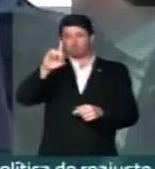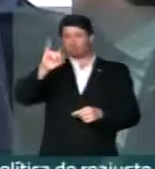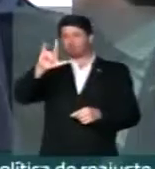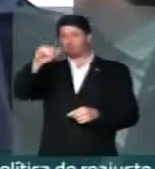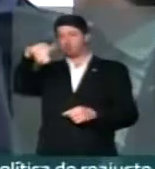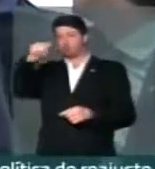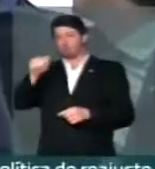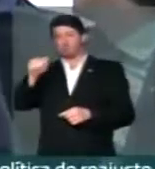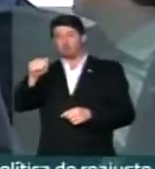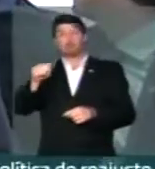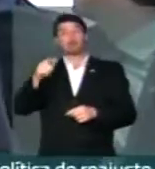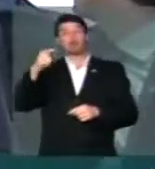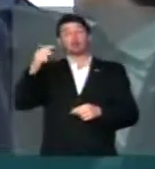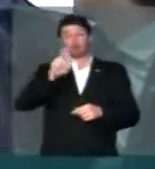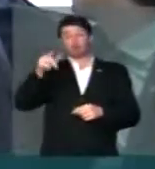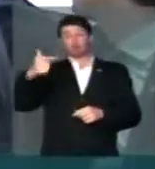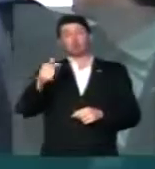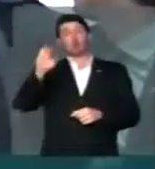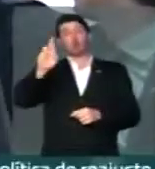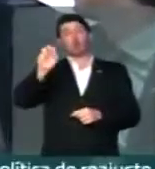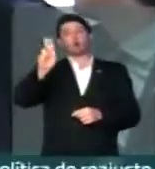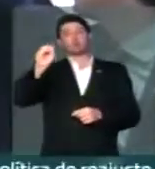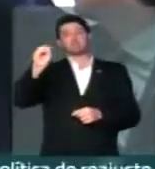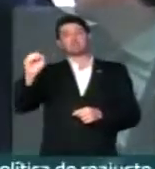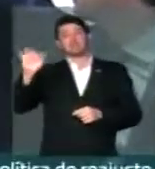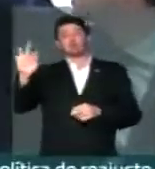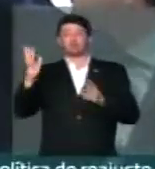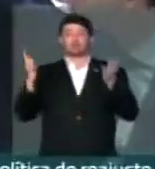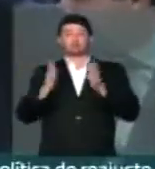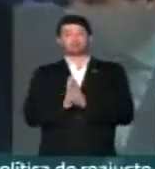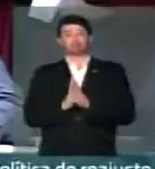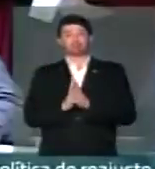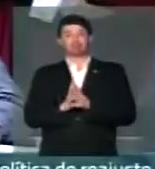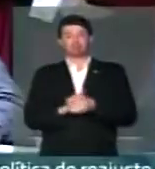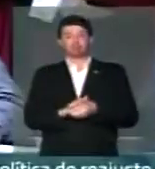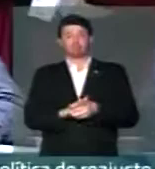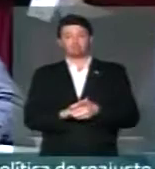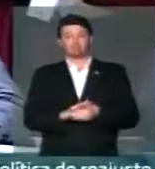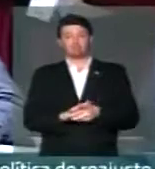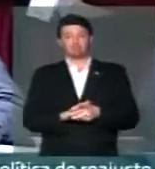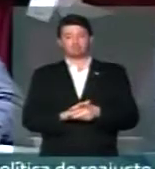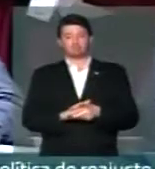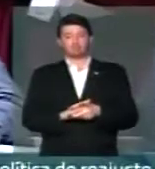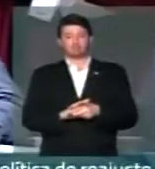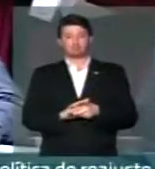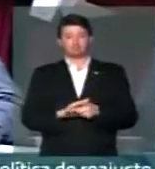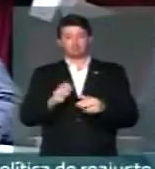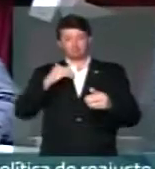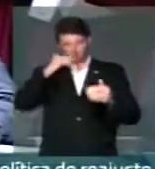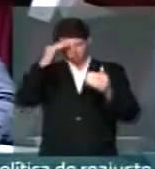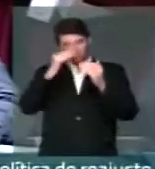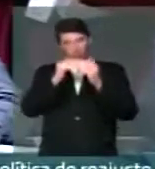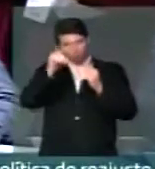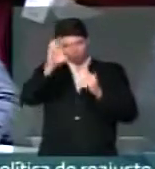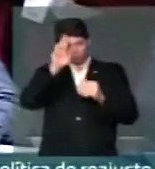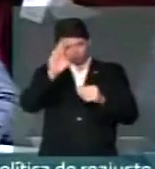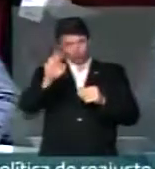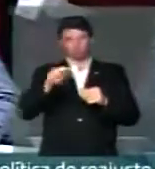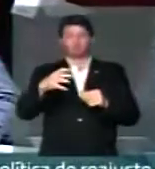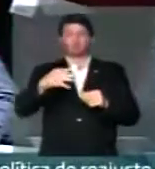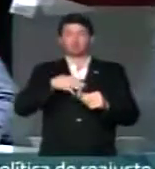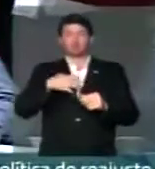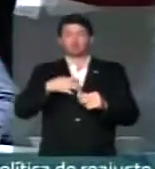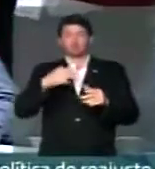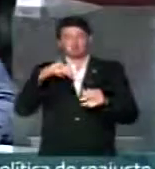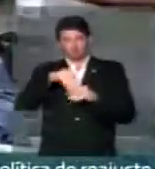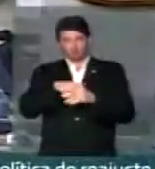Dilma e sobrenome, Rousseff. Senhor presidente, eu comungo com o sentimento de Vossa Excelência, de que venham ao plenário votar,